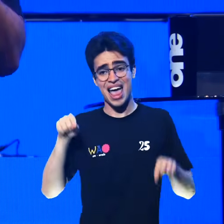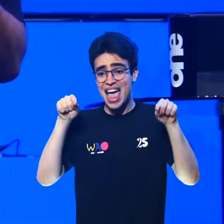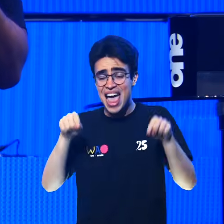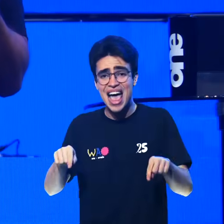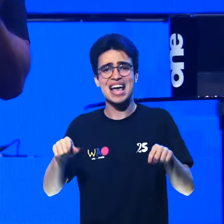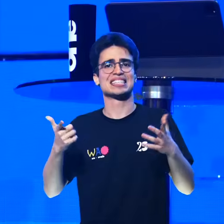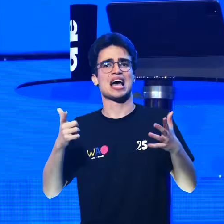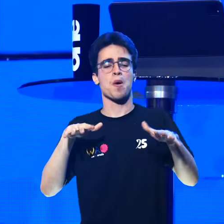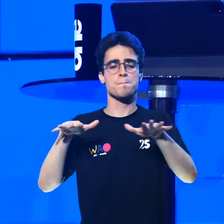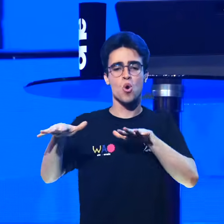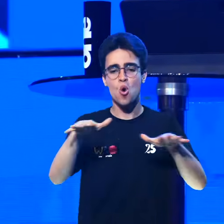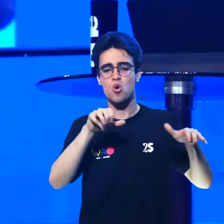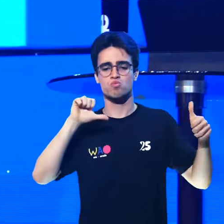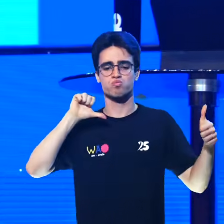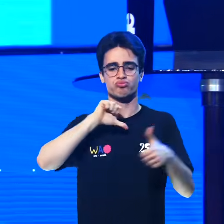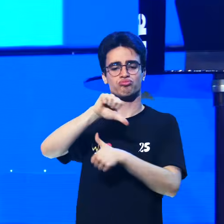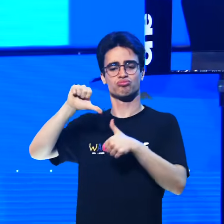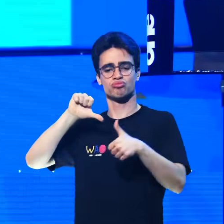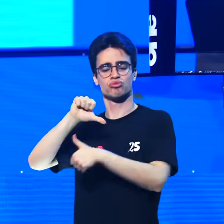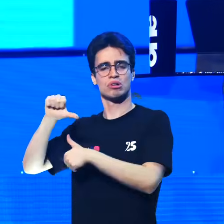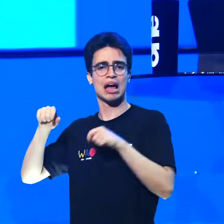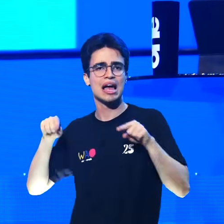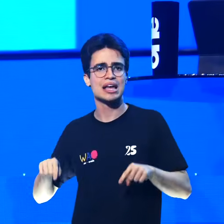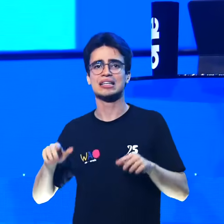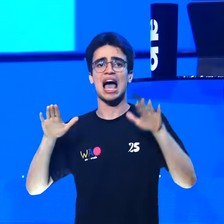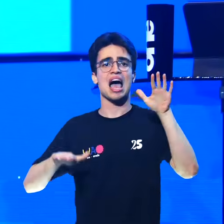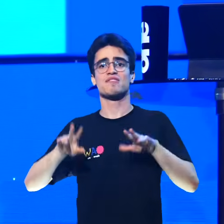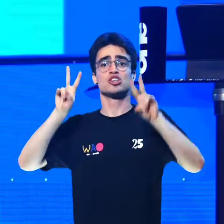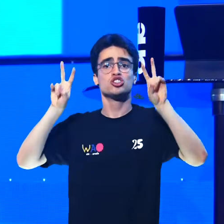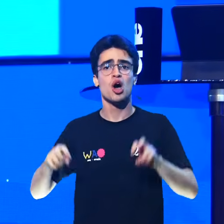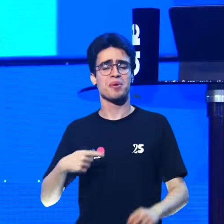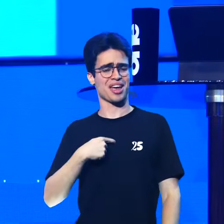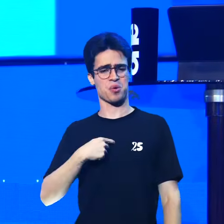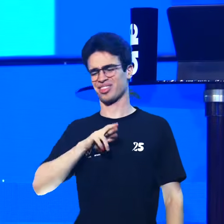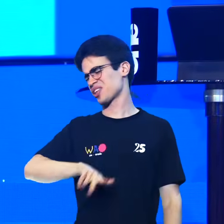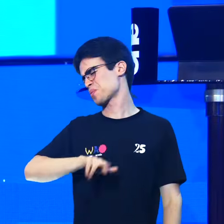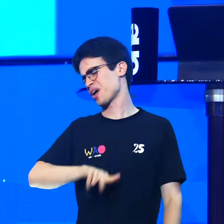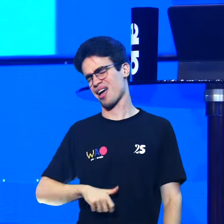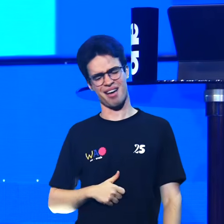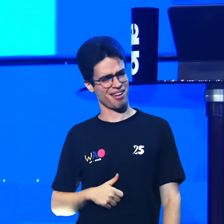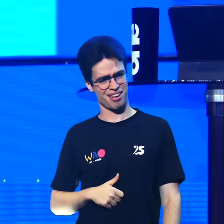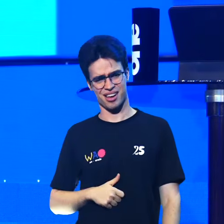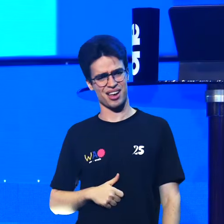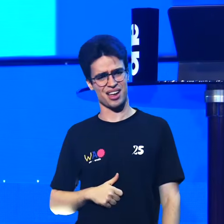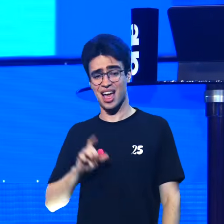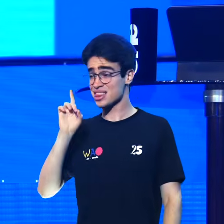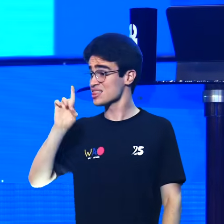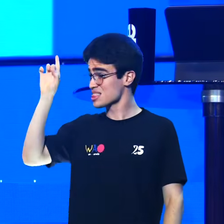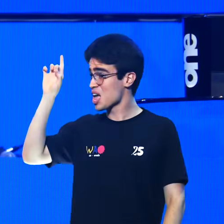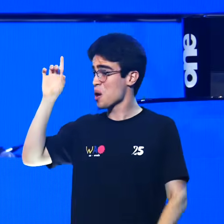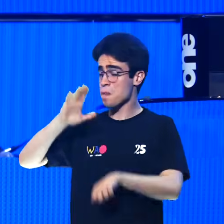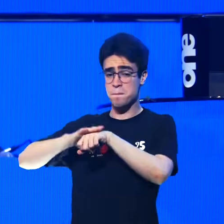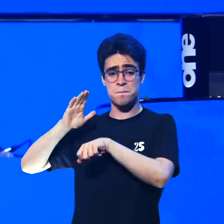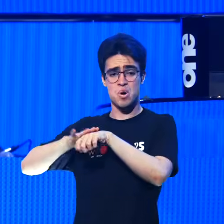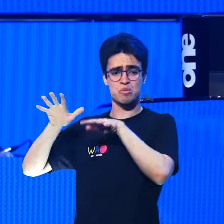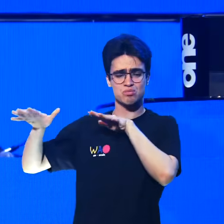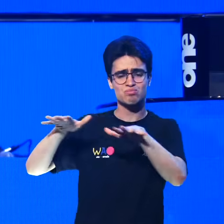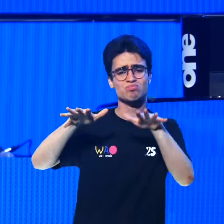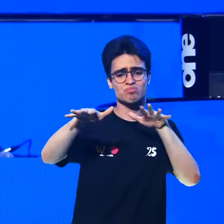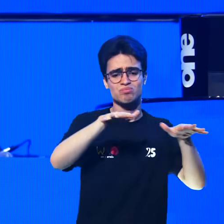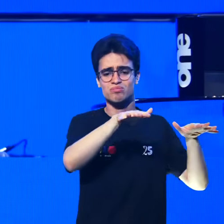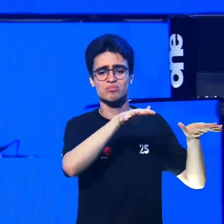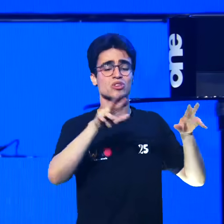têm a ver muitas vezes com a gente. Deus está fazendo um movimento